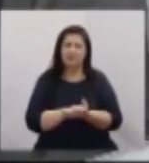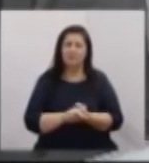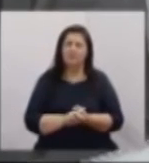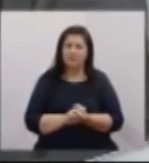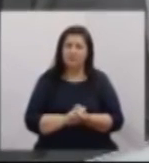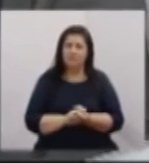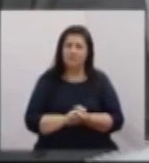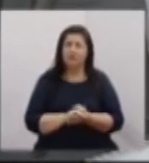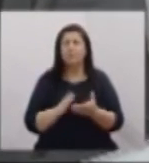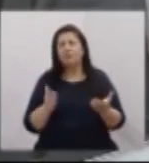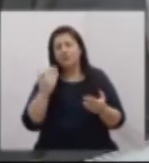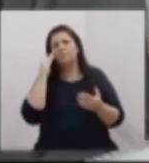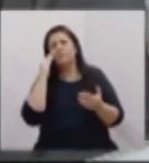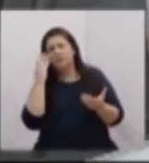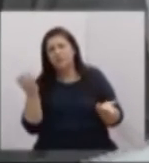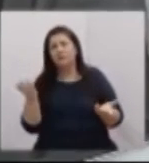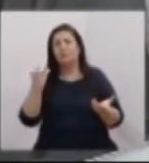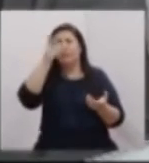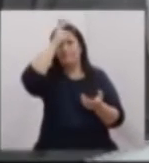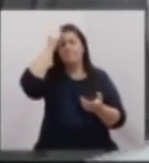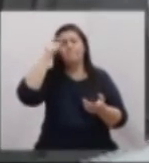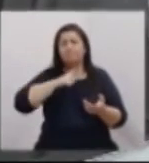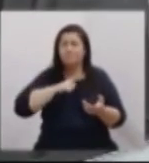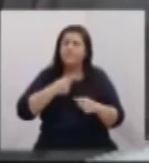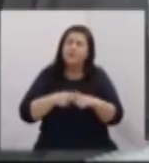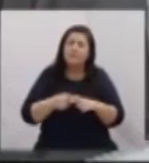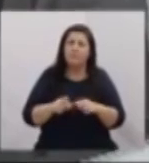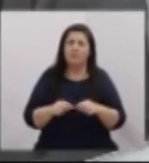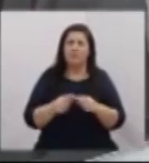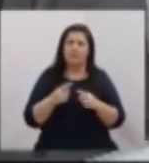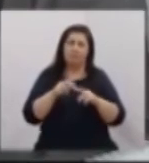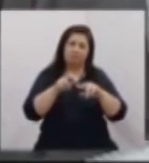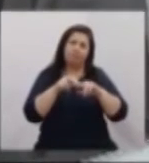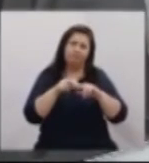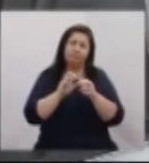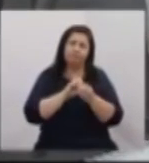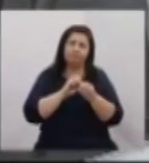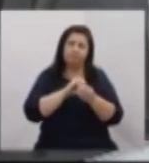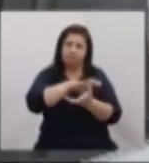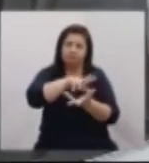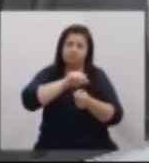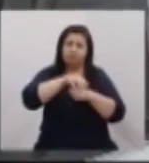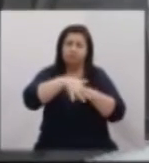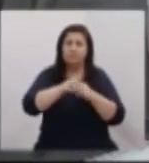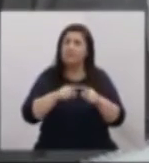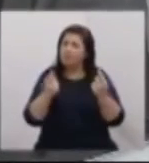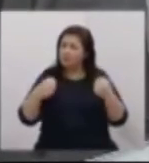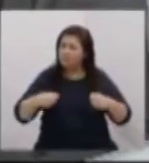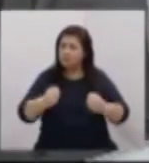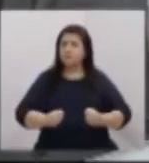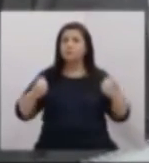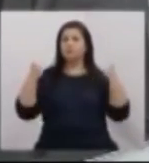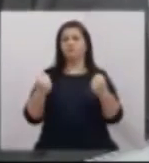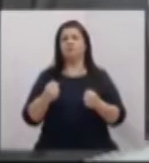gente entende aí os problemas que tivemos no orçamento com essa pandemia, mas a gente espera aí um pouquinho mais, uma força-tarefa maior do